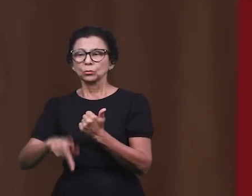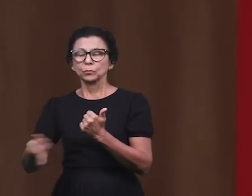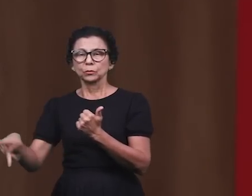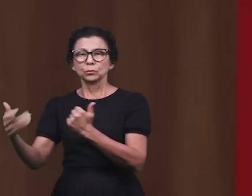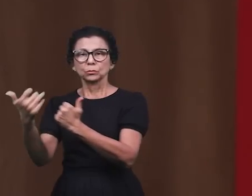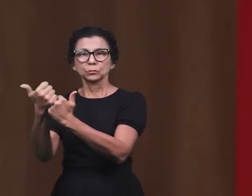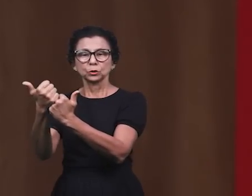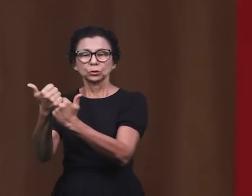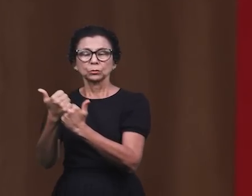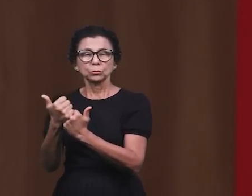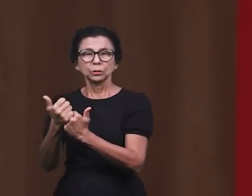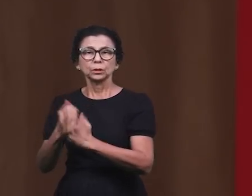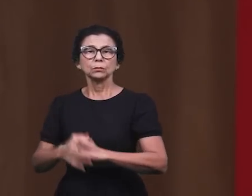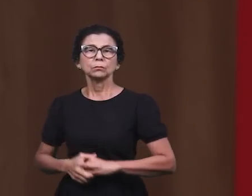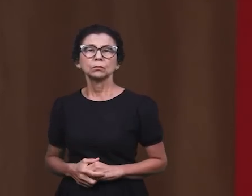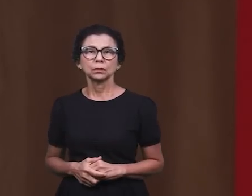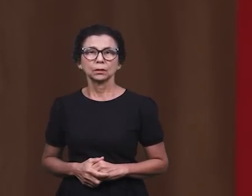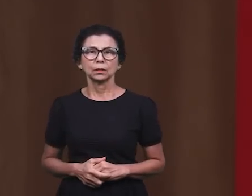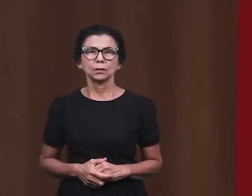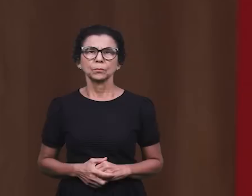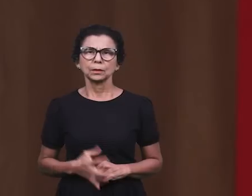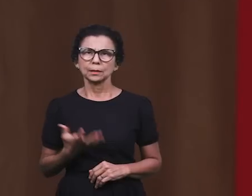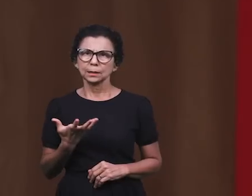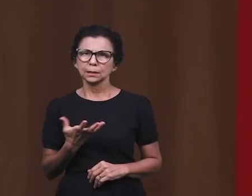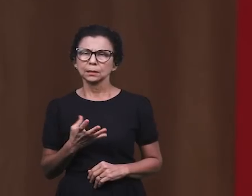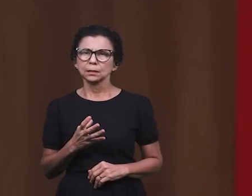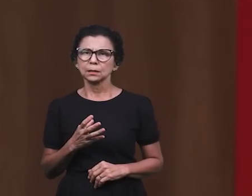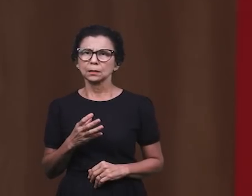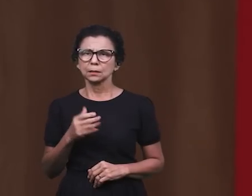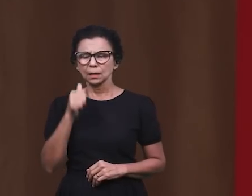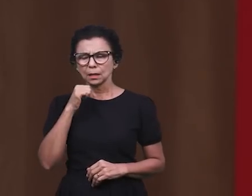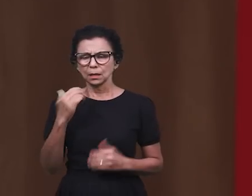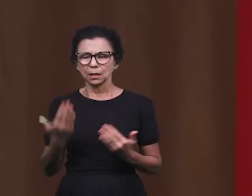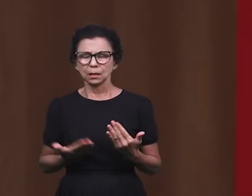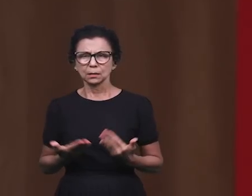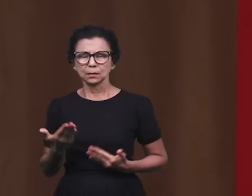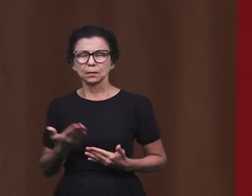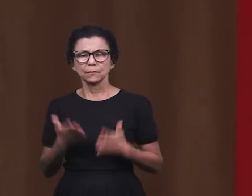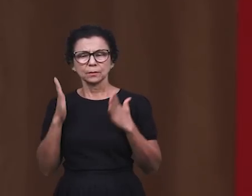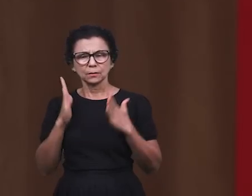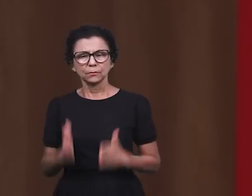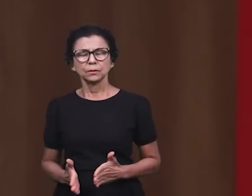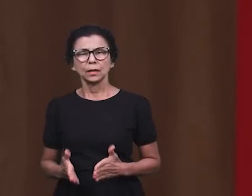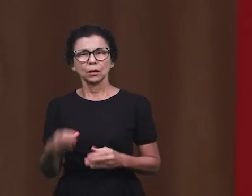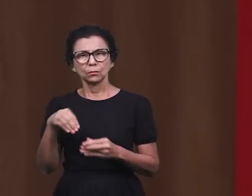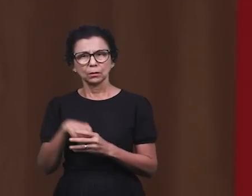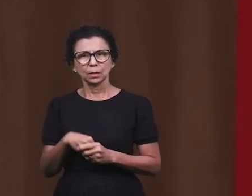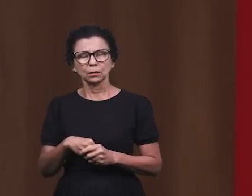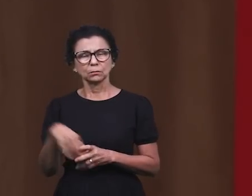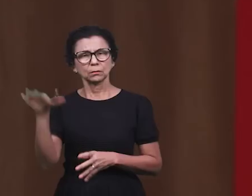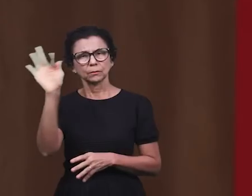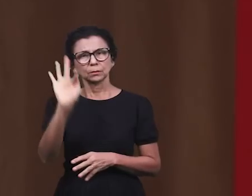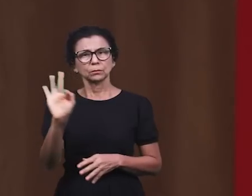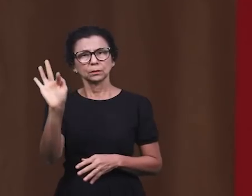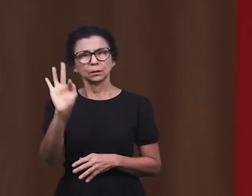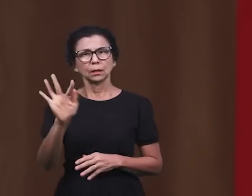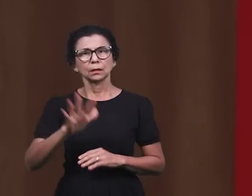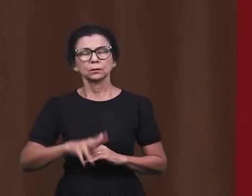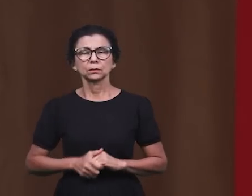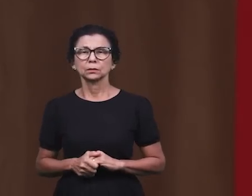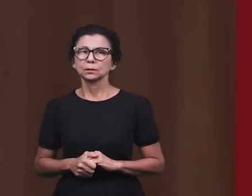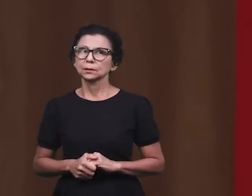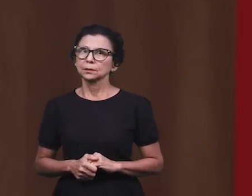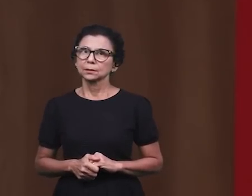né? De ser fiel ao Senhor dentro da universidade. E logo no início